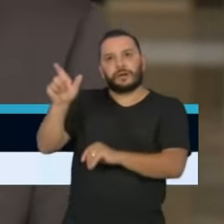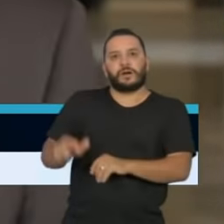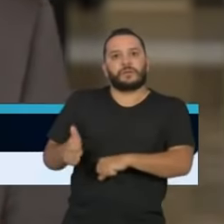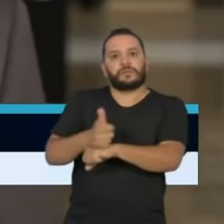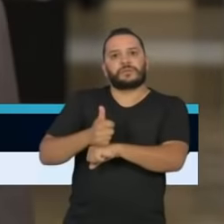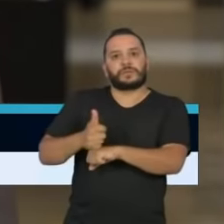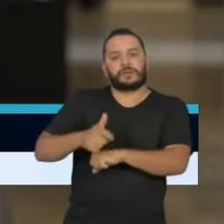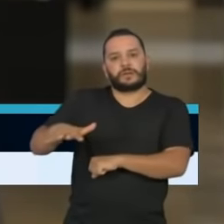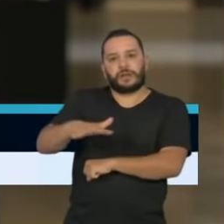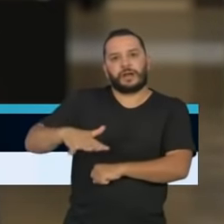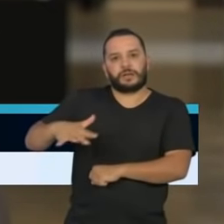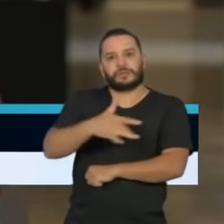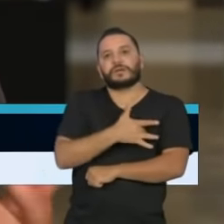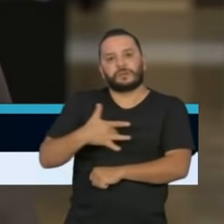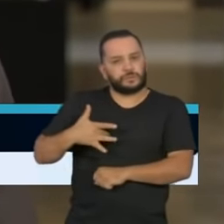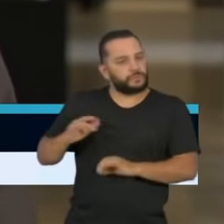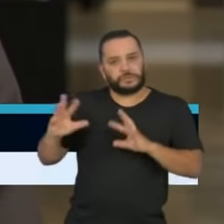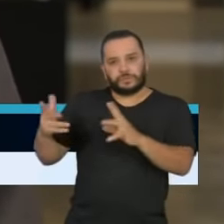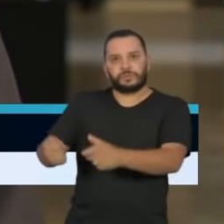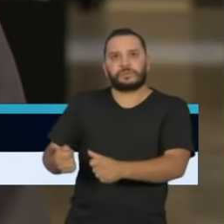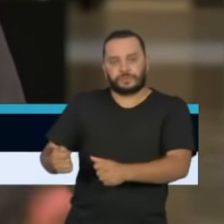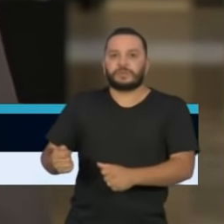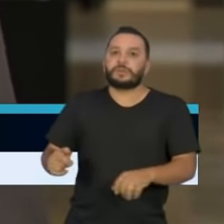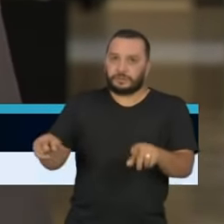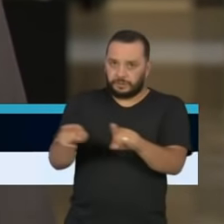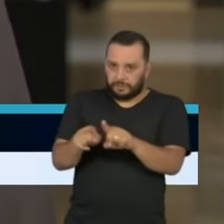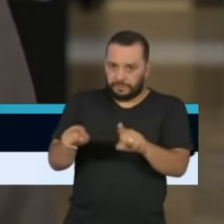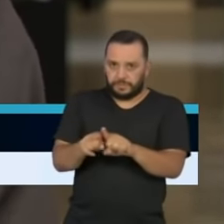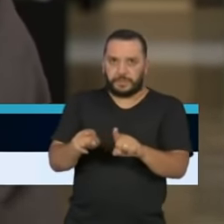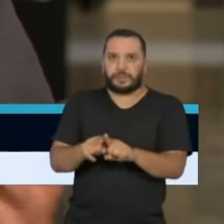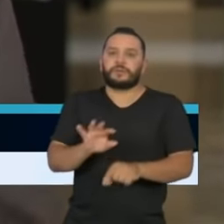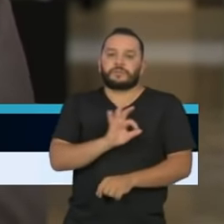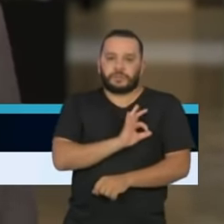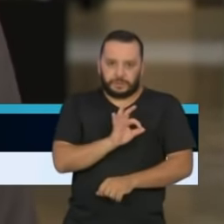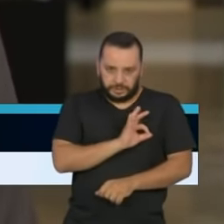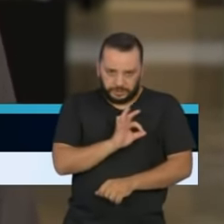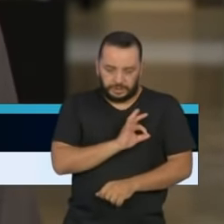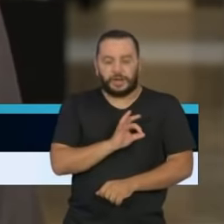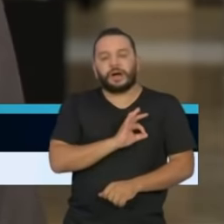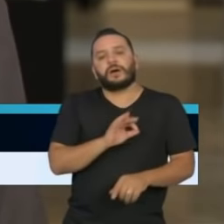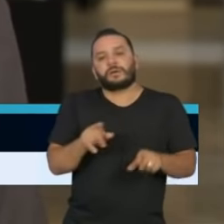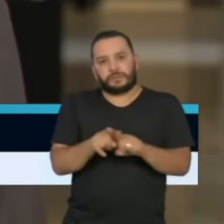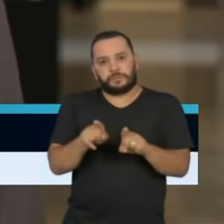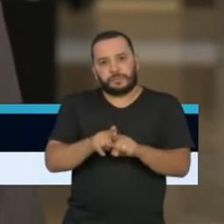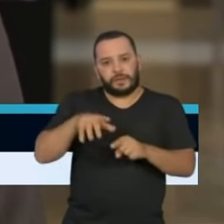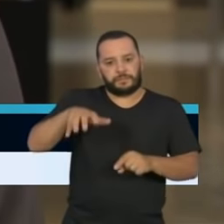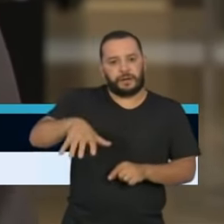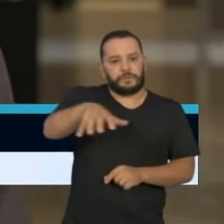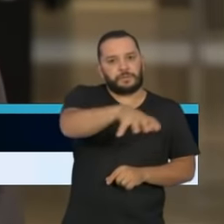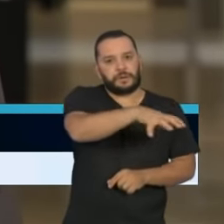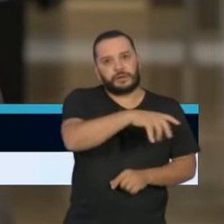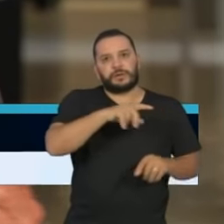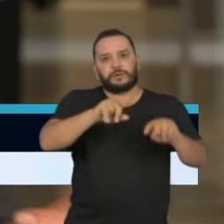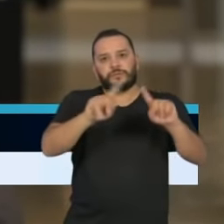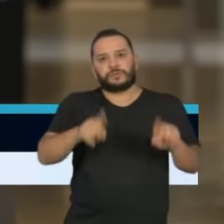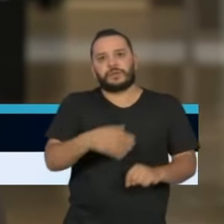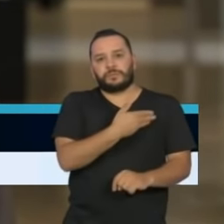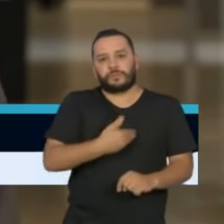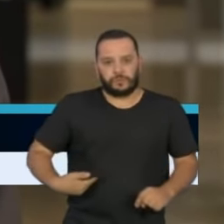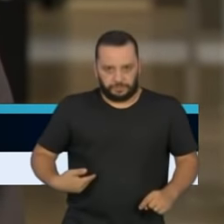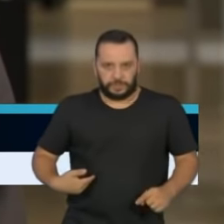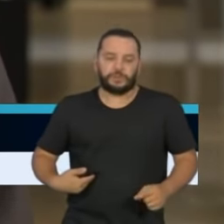saúde. Eu tenho certeza que vou estender isso aos policiais e aos outros servidores que não vão